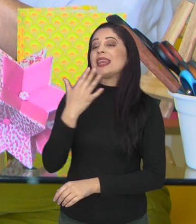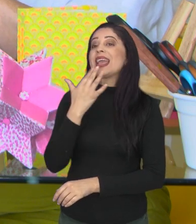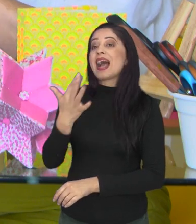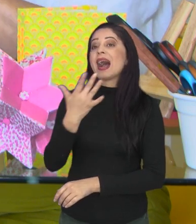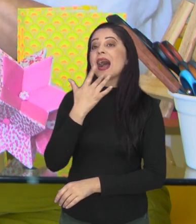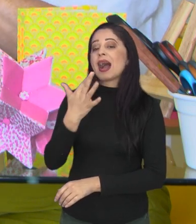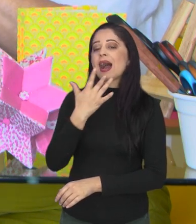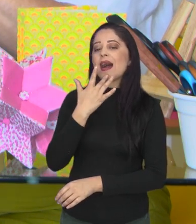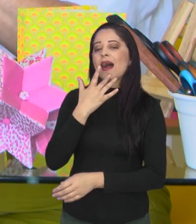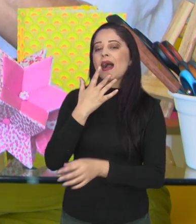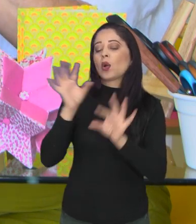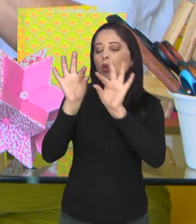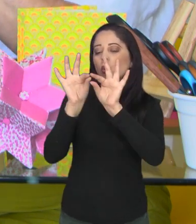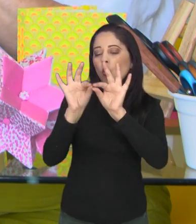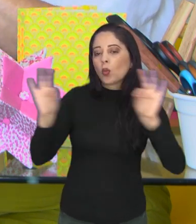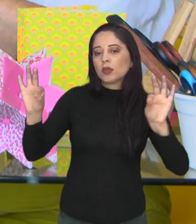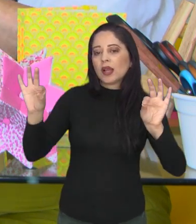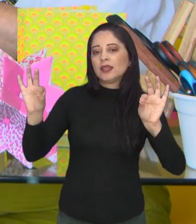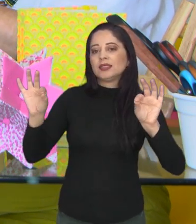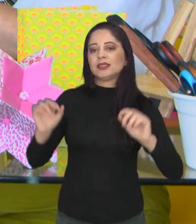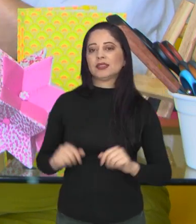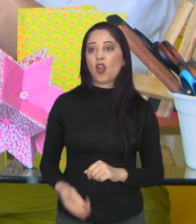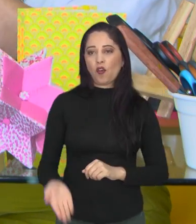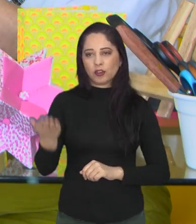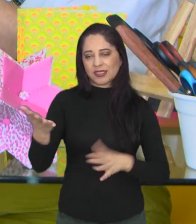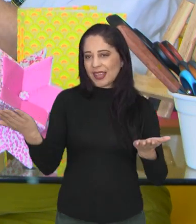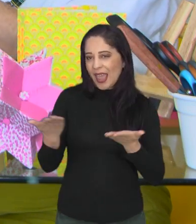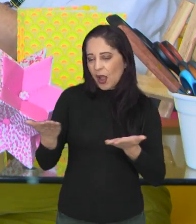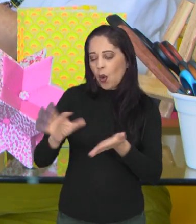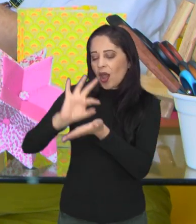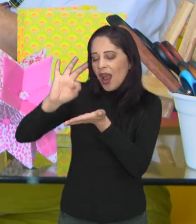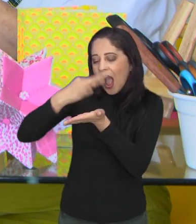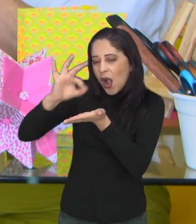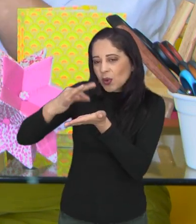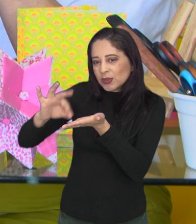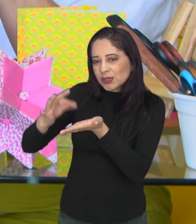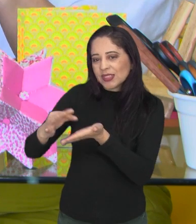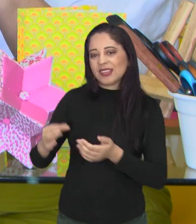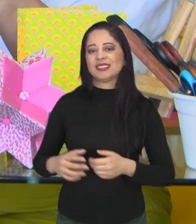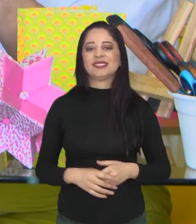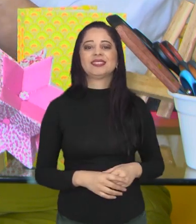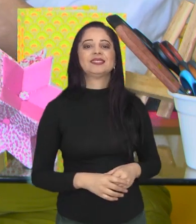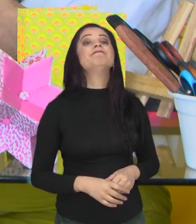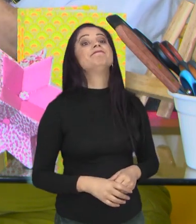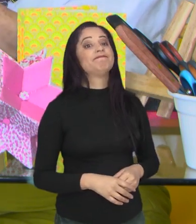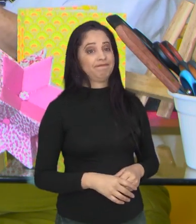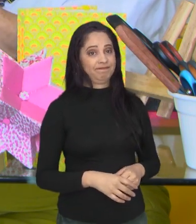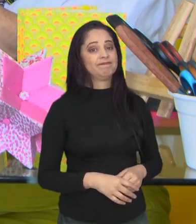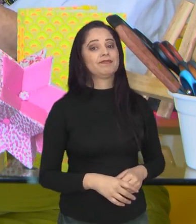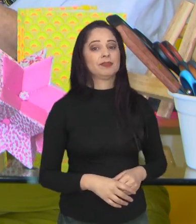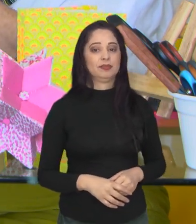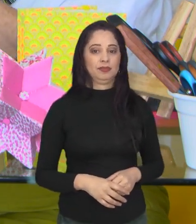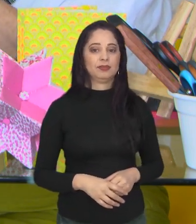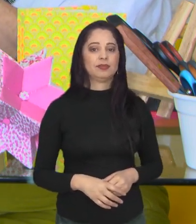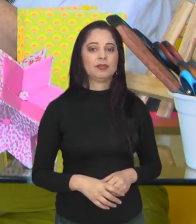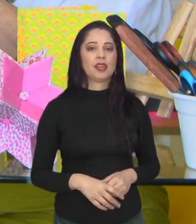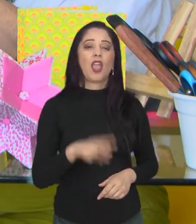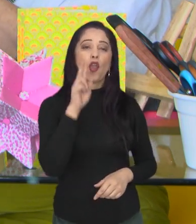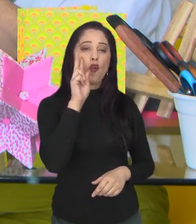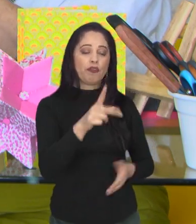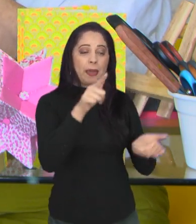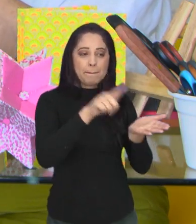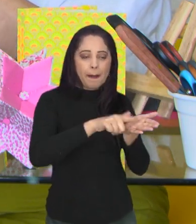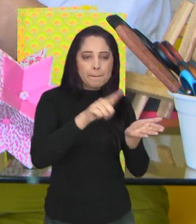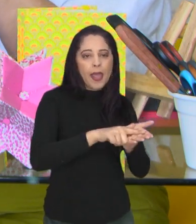cor da linha e nós vamos estar produzindo esse caderno você vai costurar esse caderno aqui pra gente bom a gente ouvir